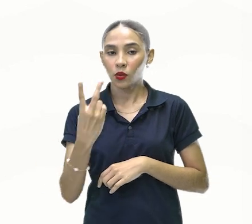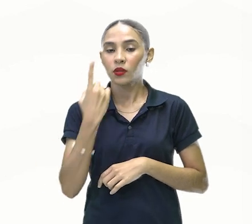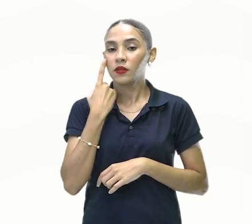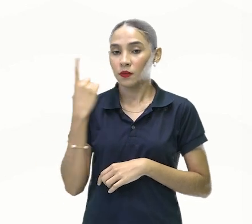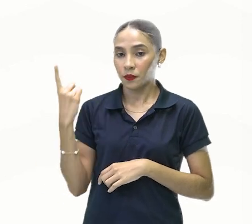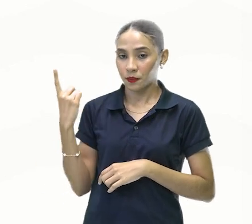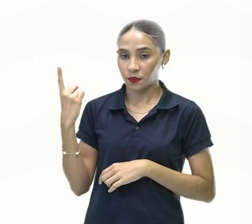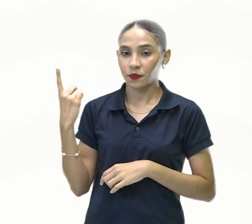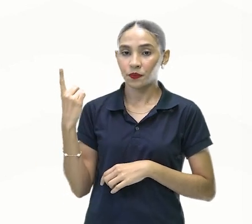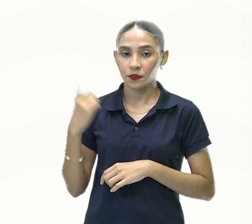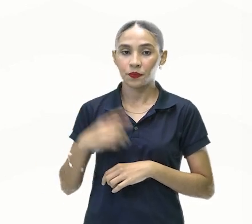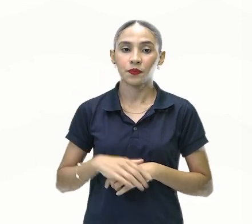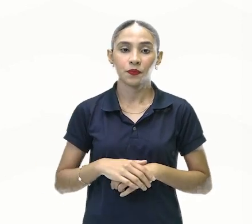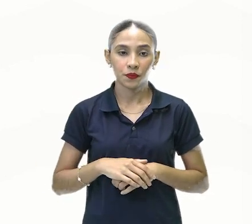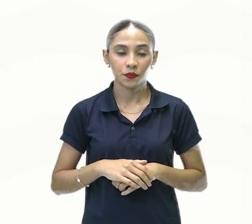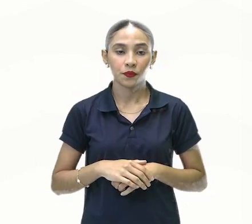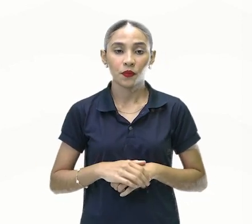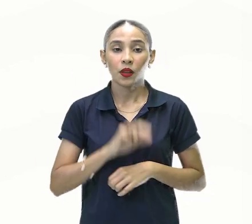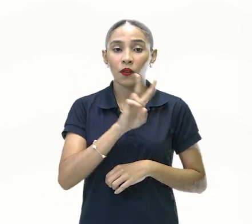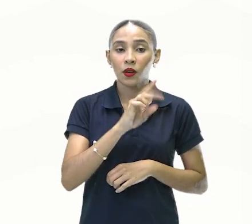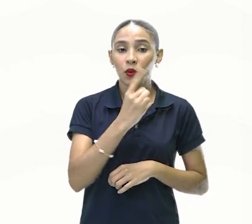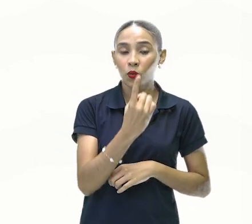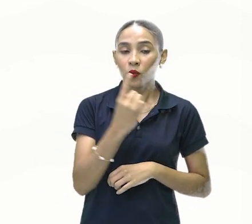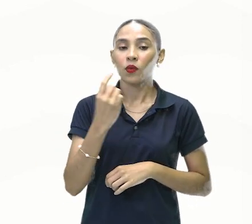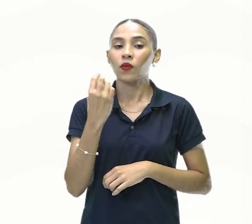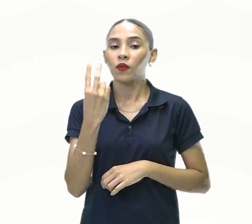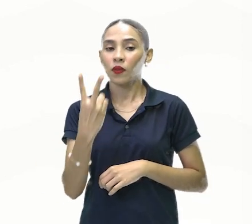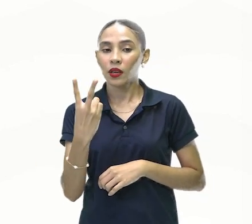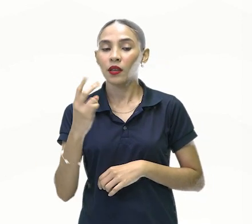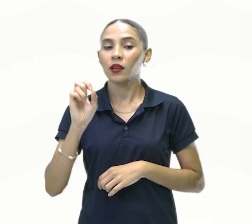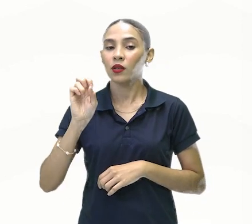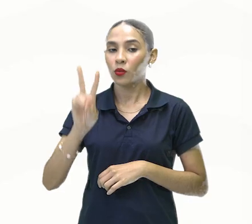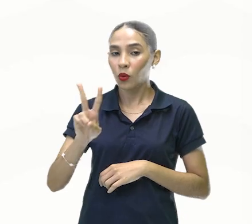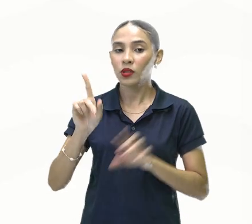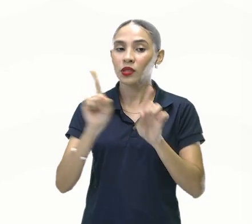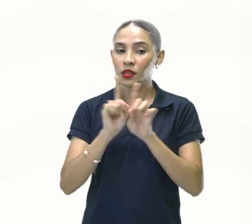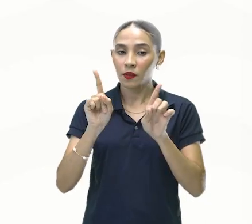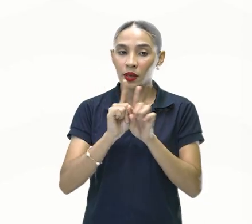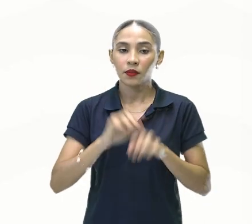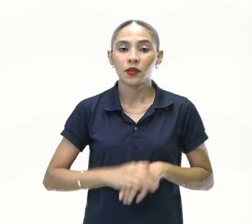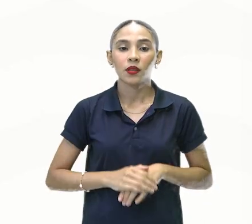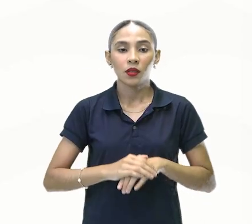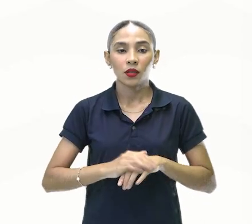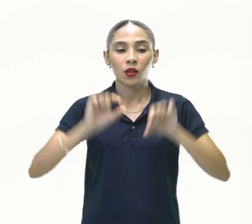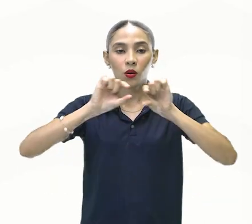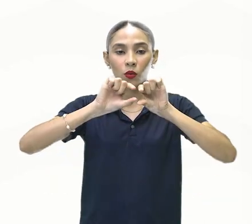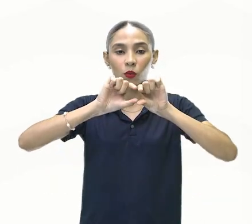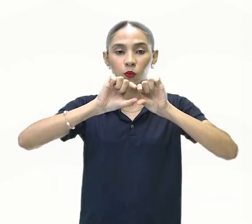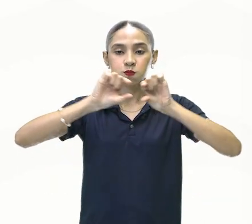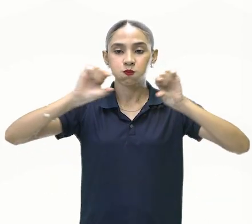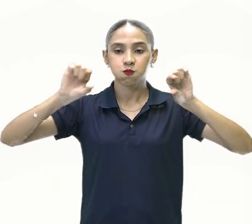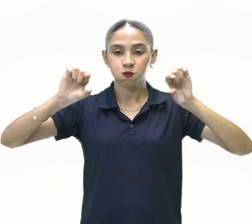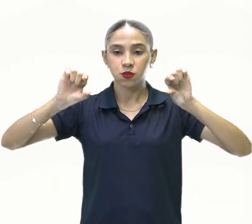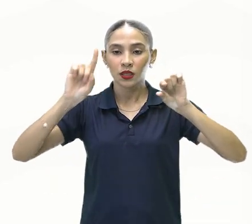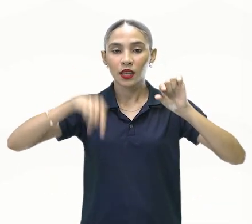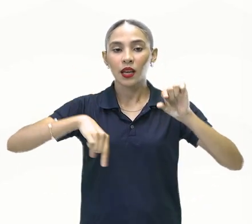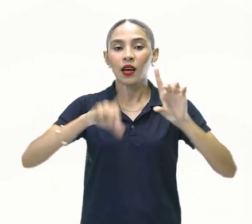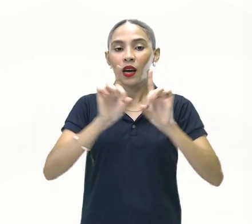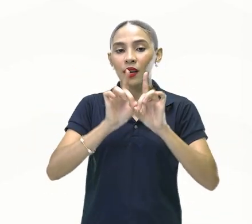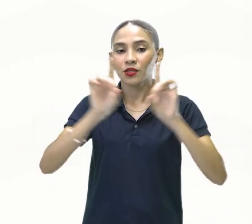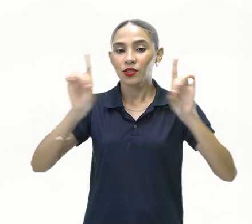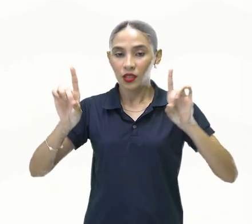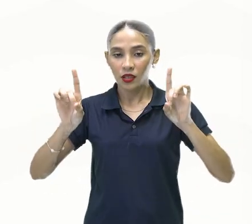C1 e C2, né, que são os centros de curvatura, e os vértices V1 e V2 estão sob o eixo principal. A espessura da lente,